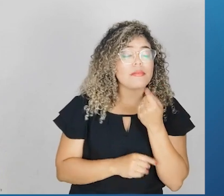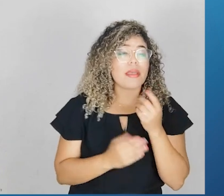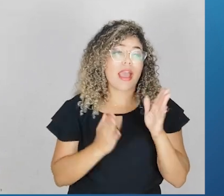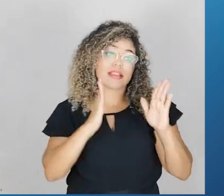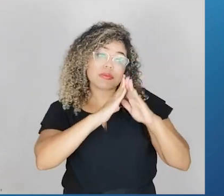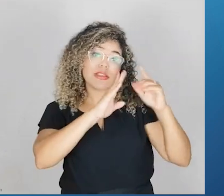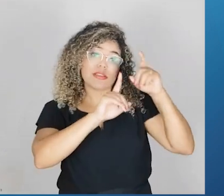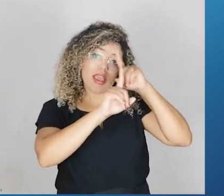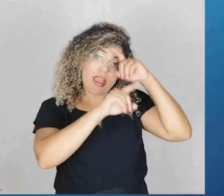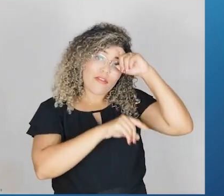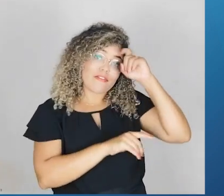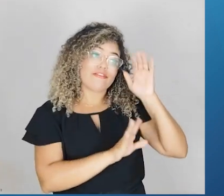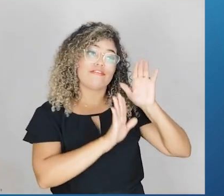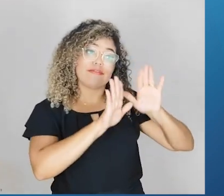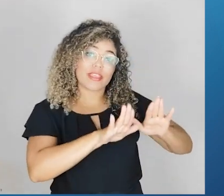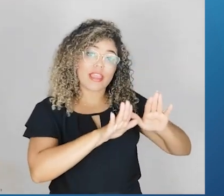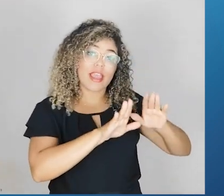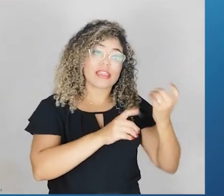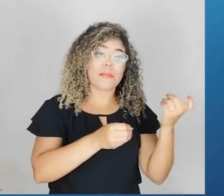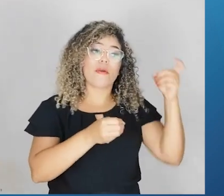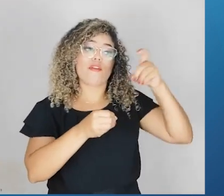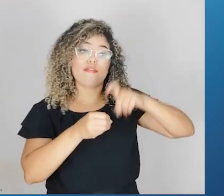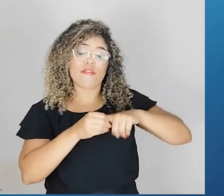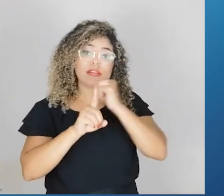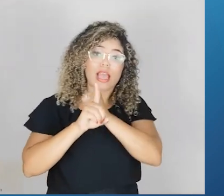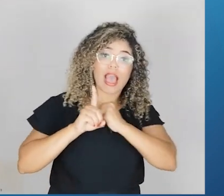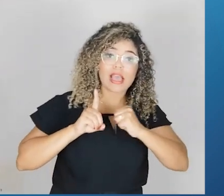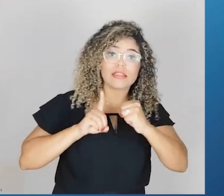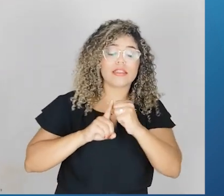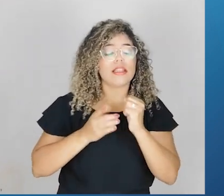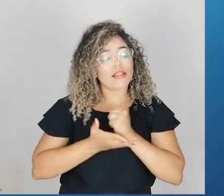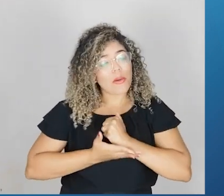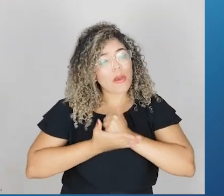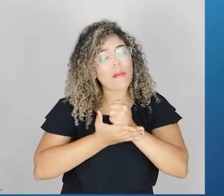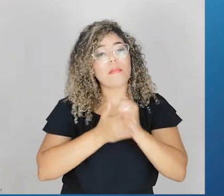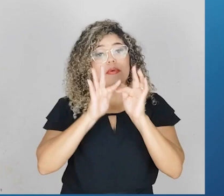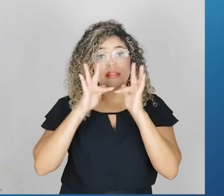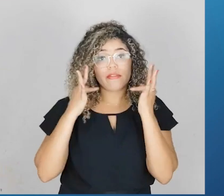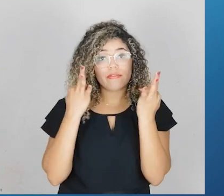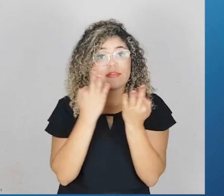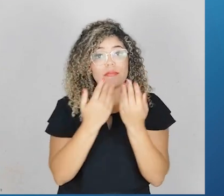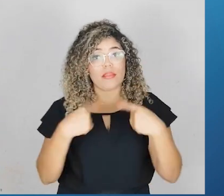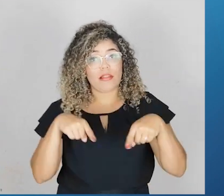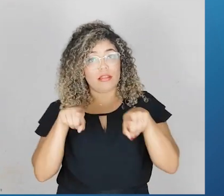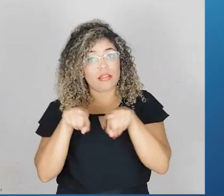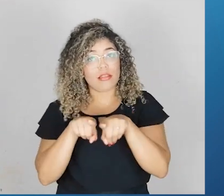internações, para que ele seja reintegrado à sociedade e também contando com seu apoio familiar.